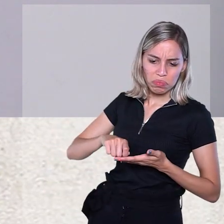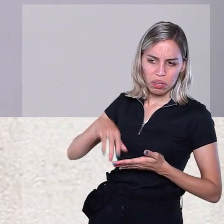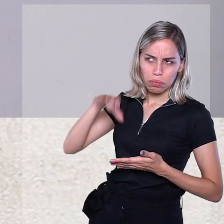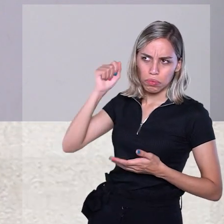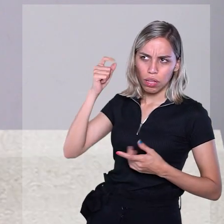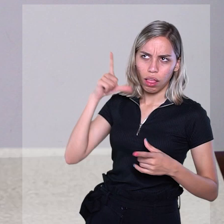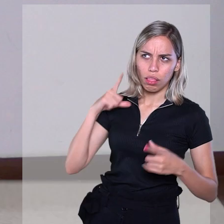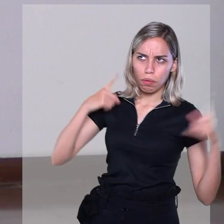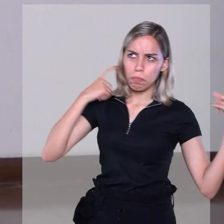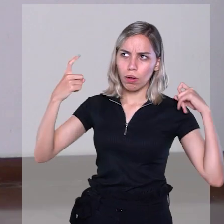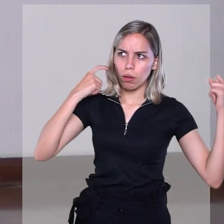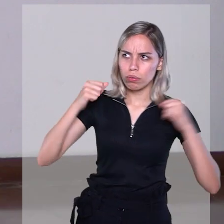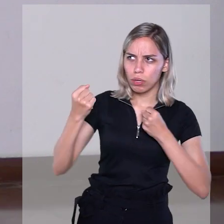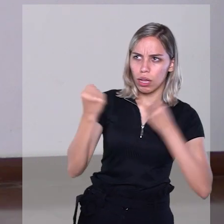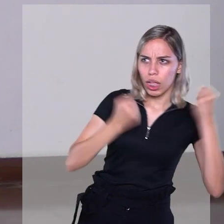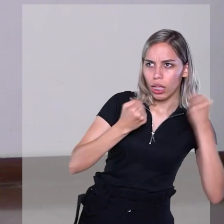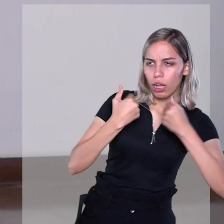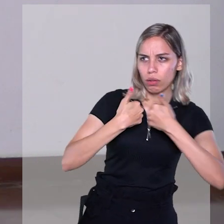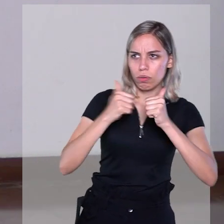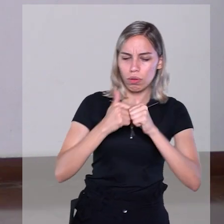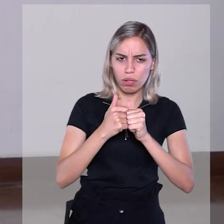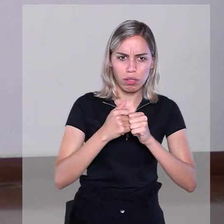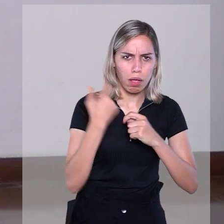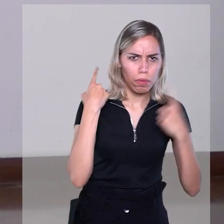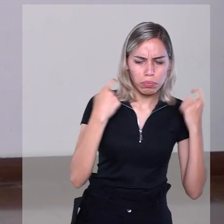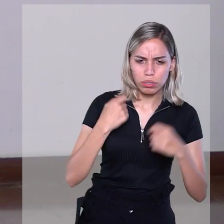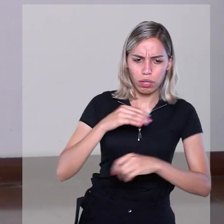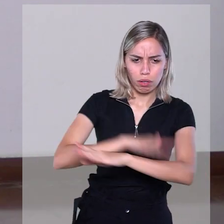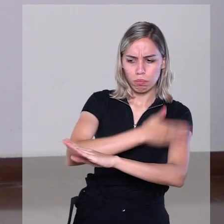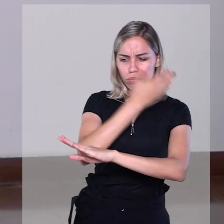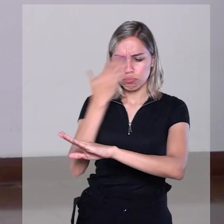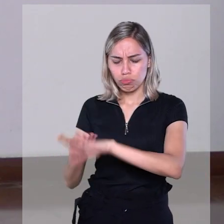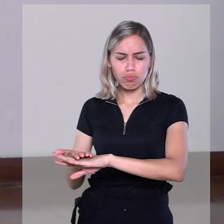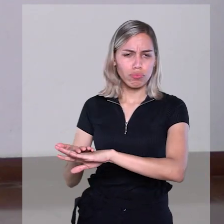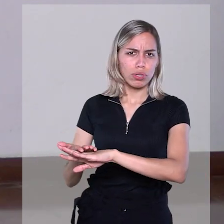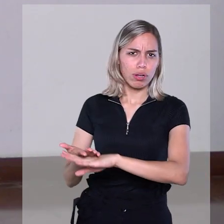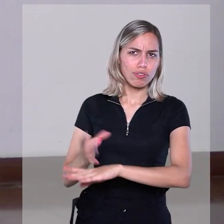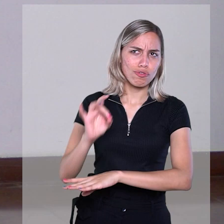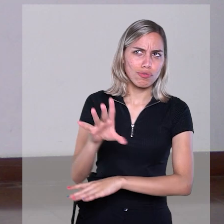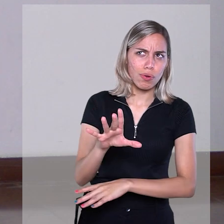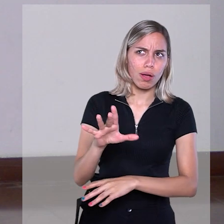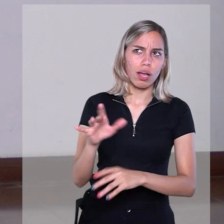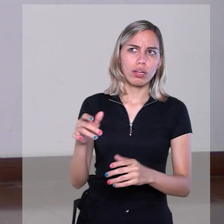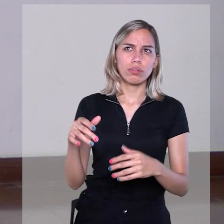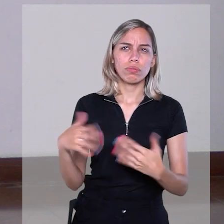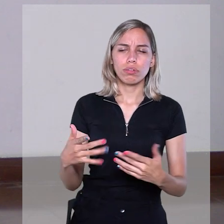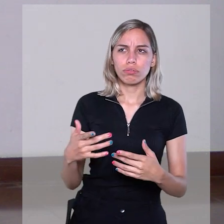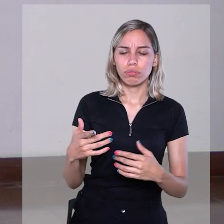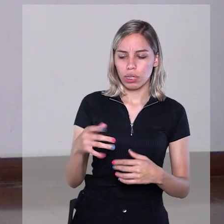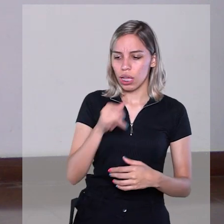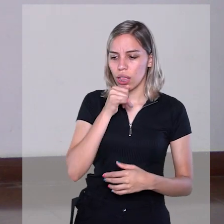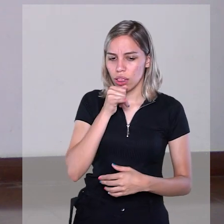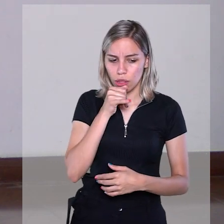ao longo do dia. Só fica interessante quando, em meio a alguma tarefa, como agora, percebo o gotejante e suave